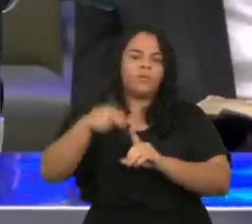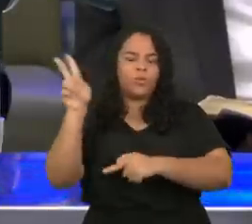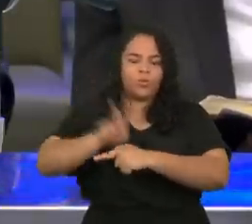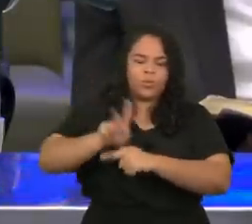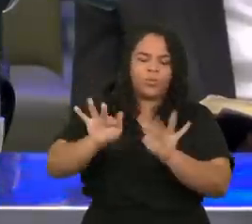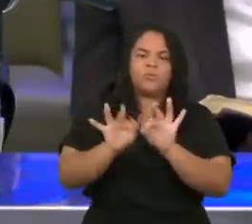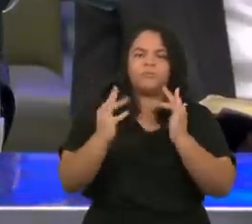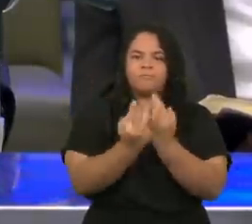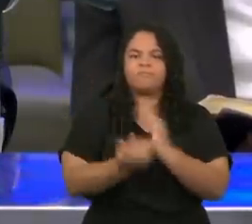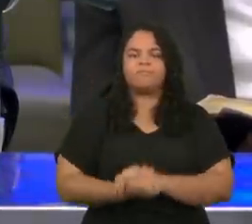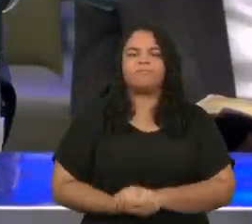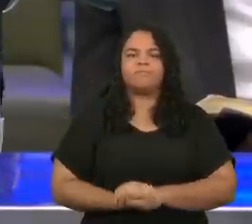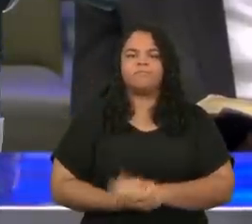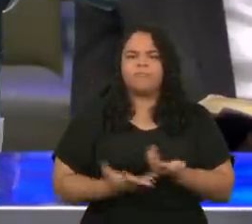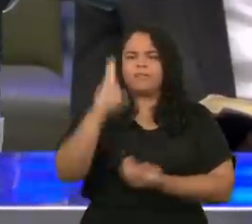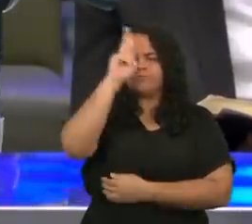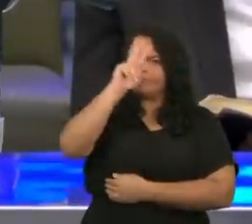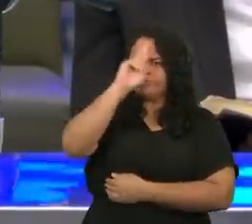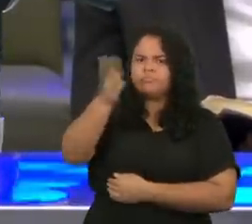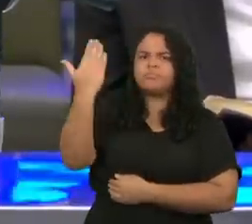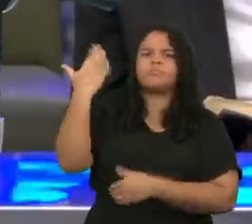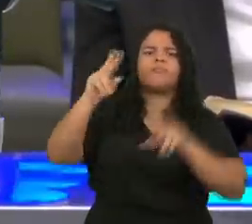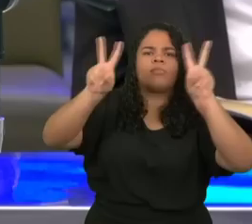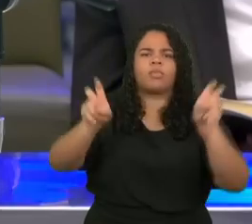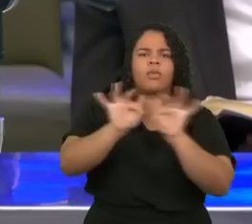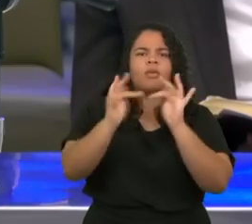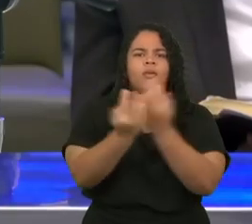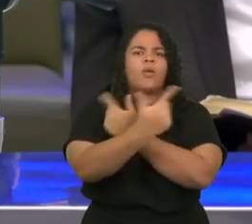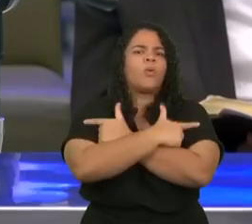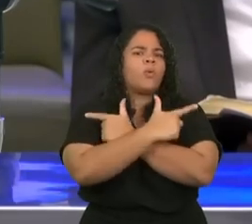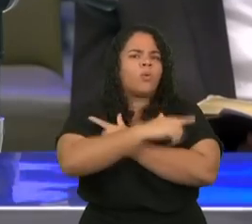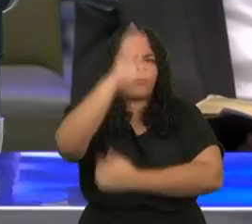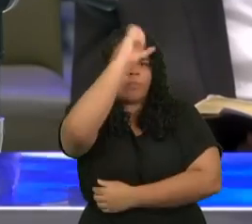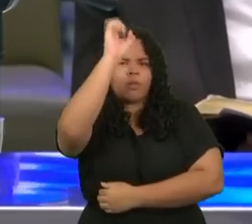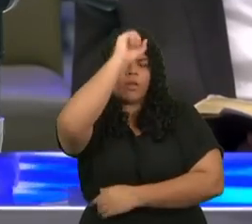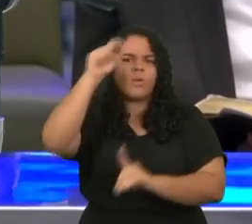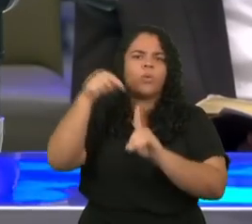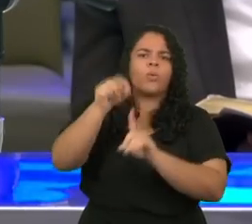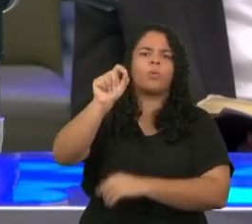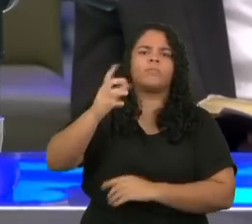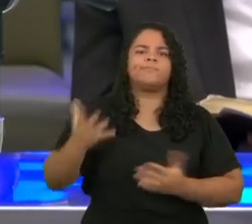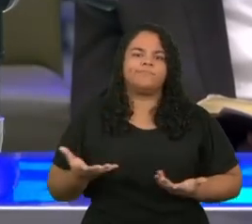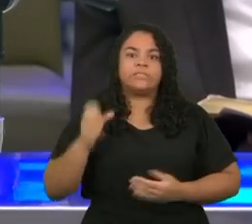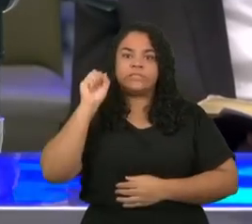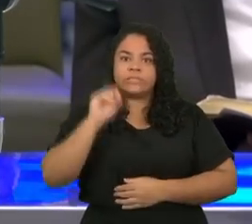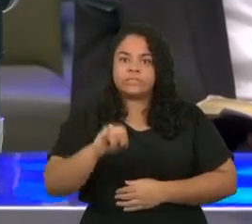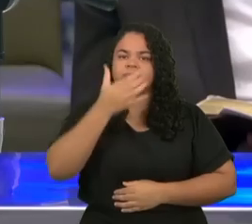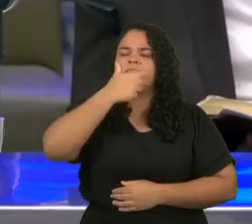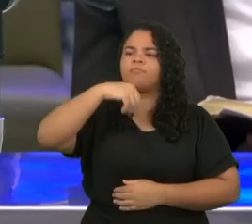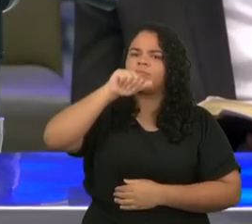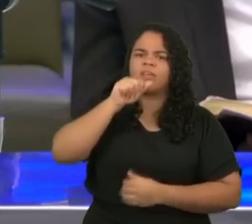na família de ló Nós aprendemos que quando não há limites quando os pais criam